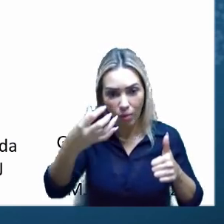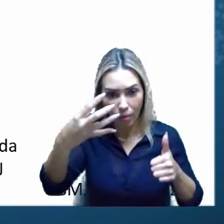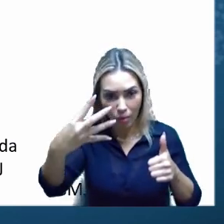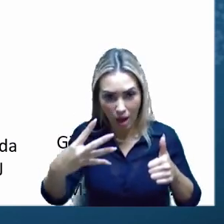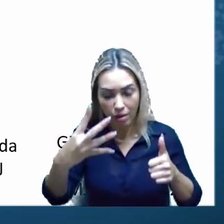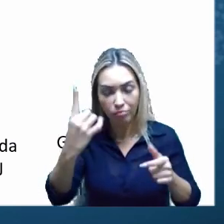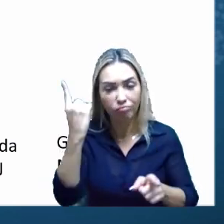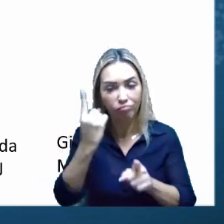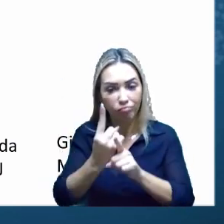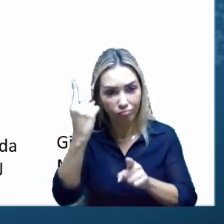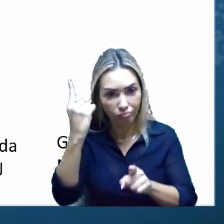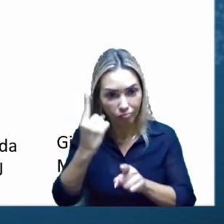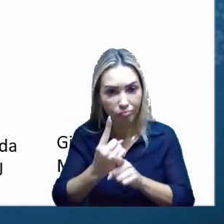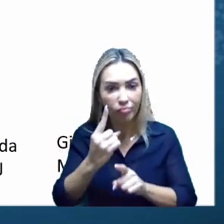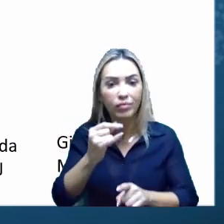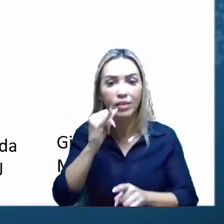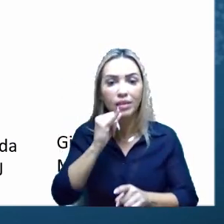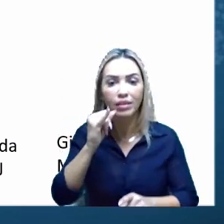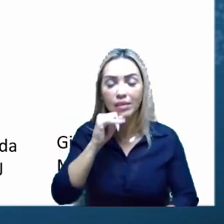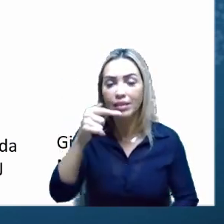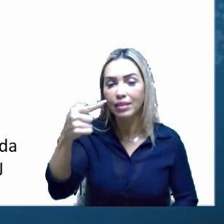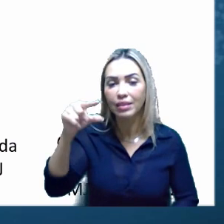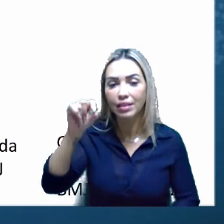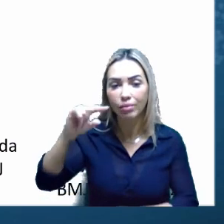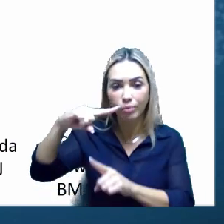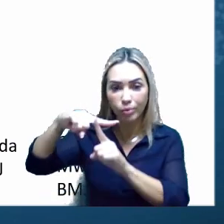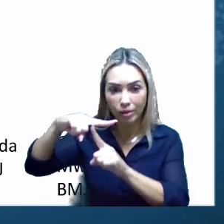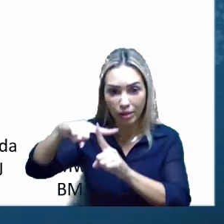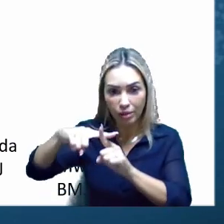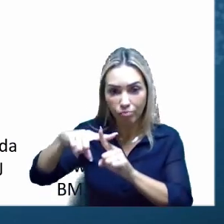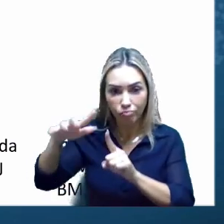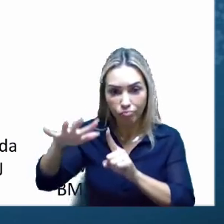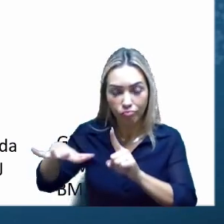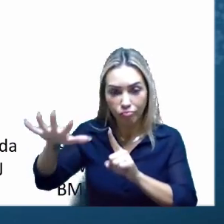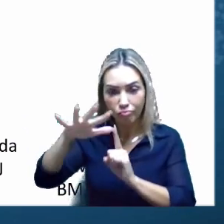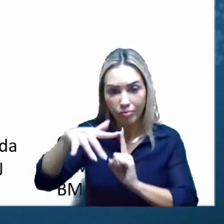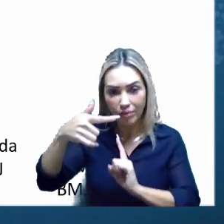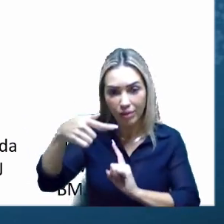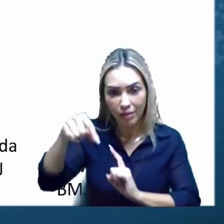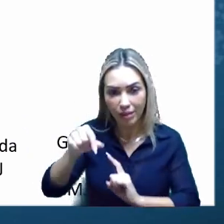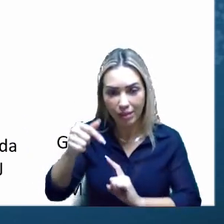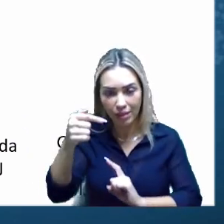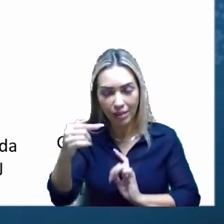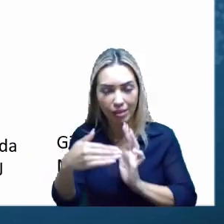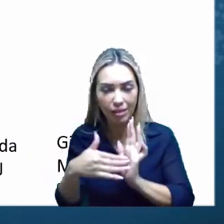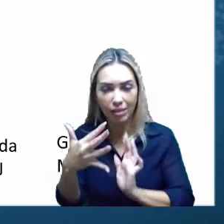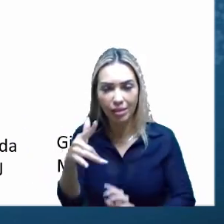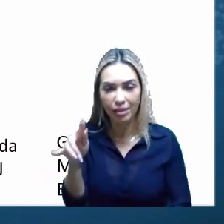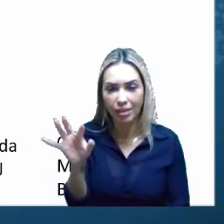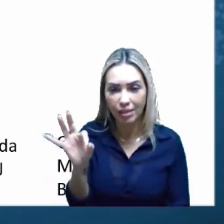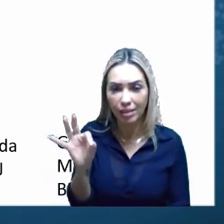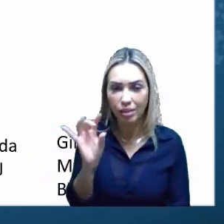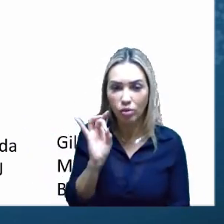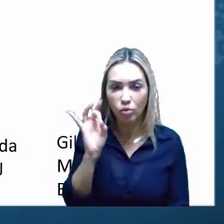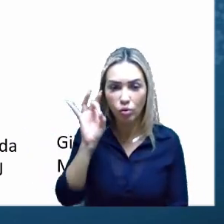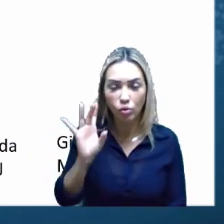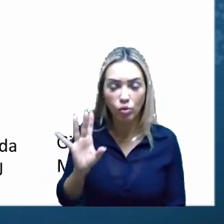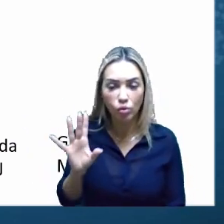364 casos testados e 70 positivos. Desses, de 7 entre 70, apenas